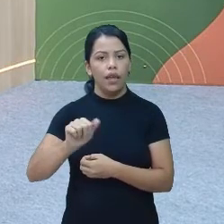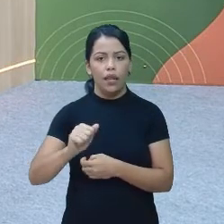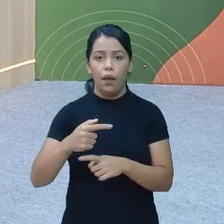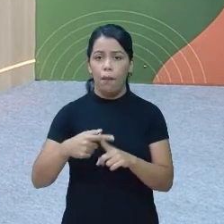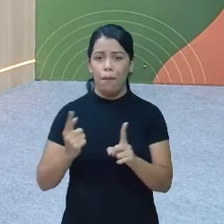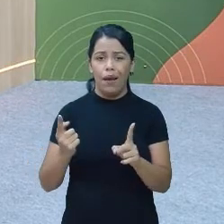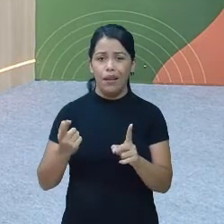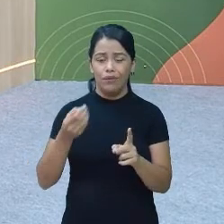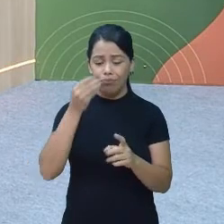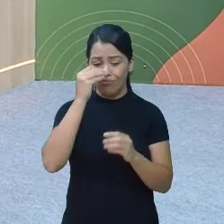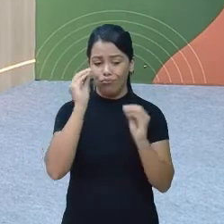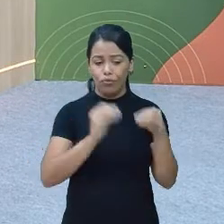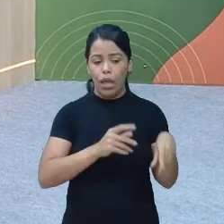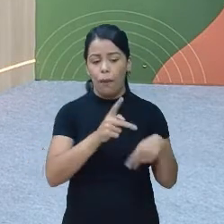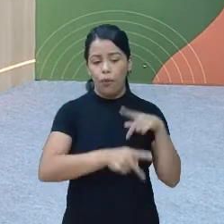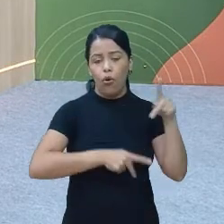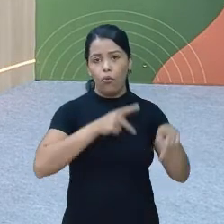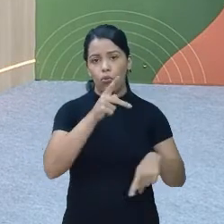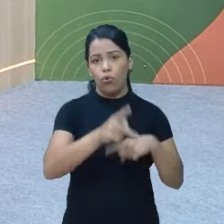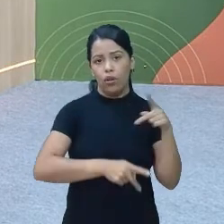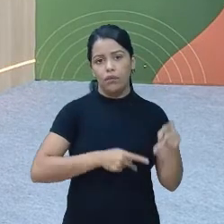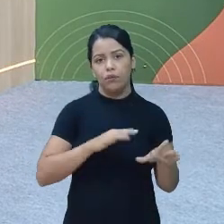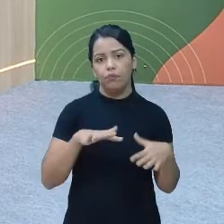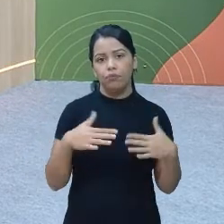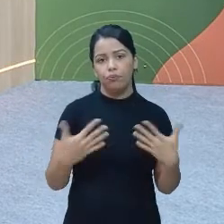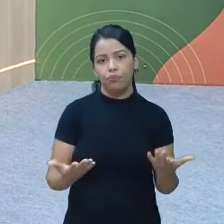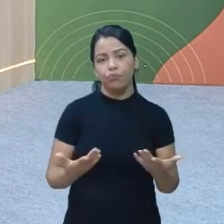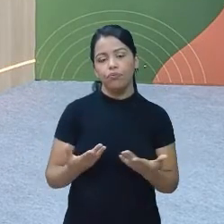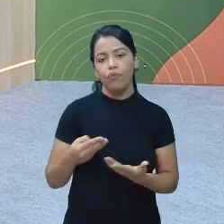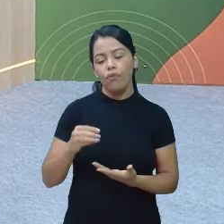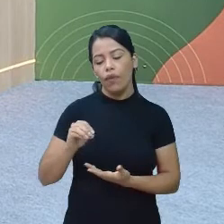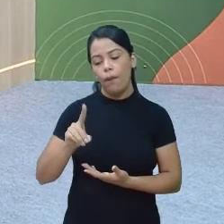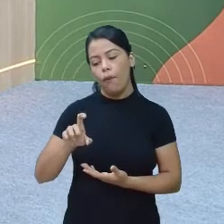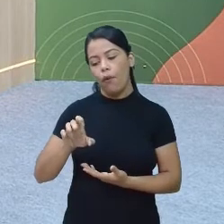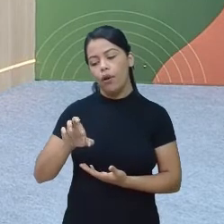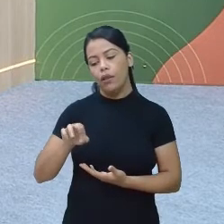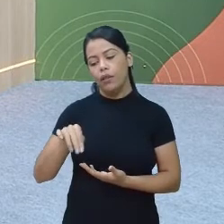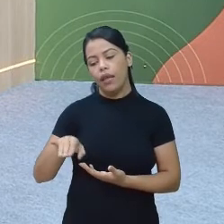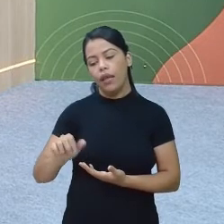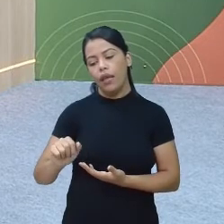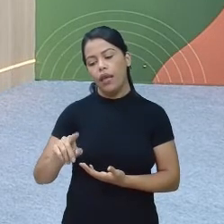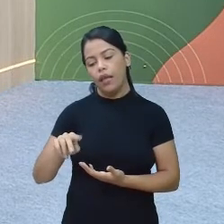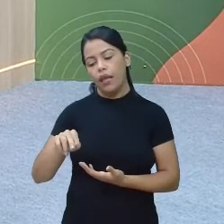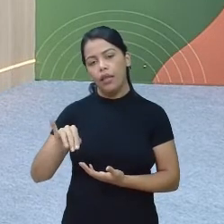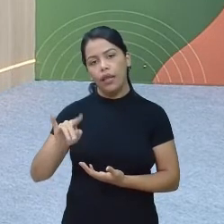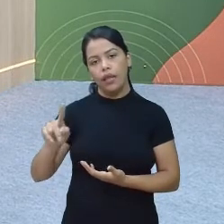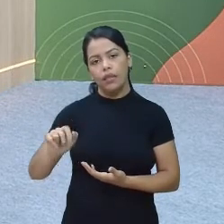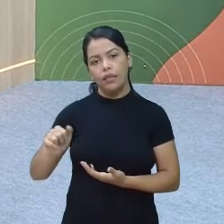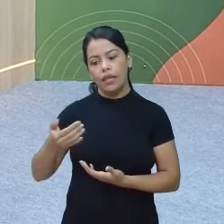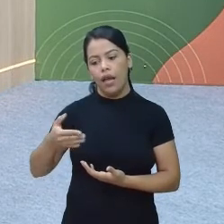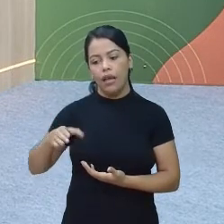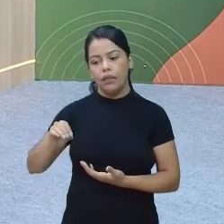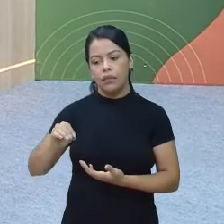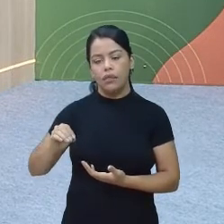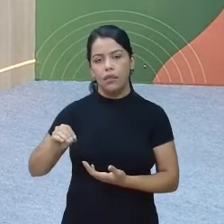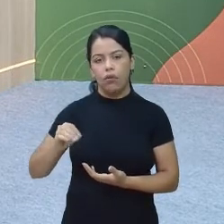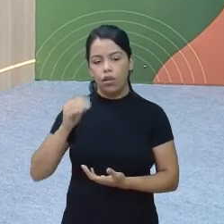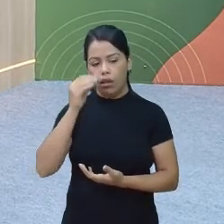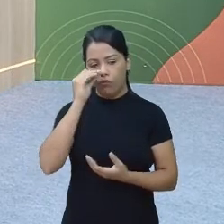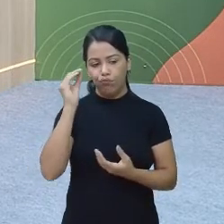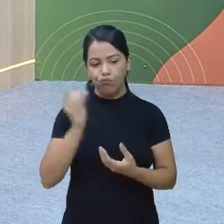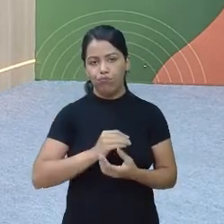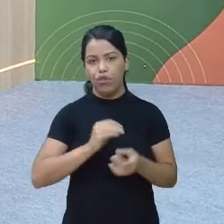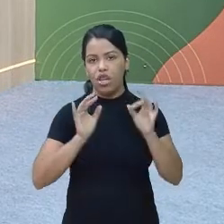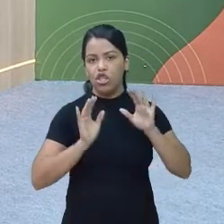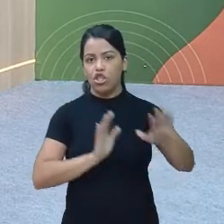população. Então, como eu chamava, uma modernização, uma modernidade excludente, de excluir,